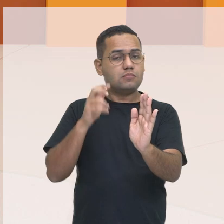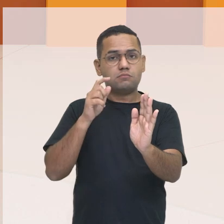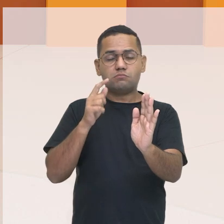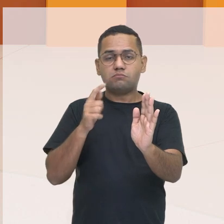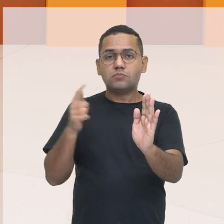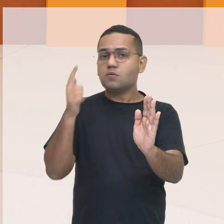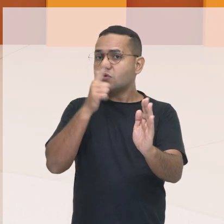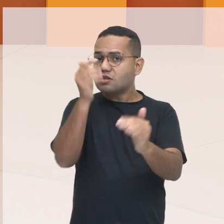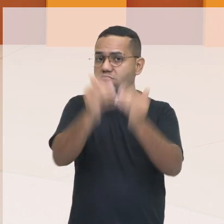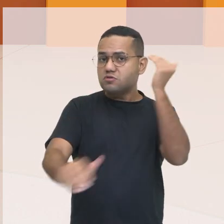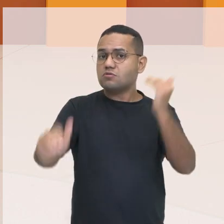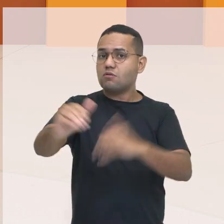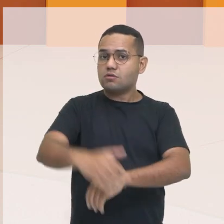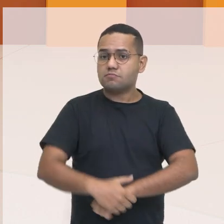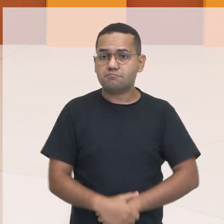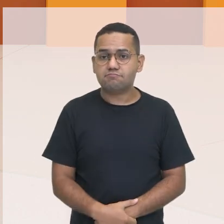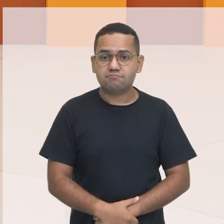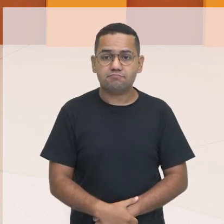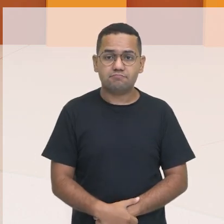desobedecidas.